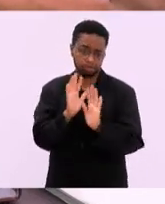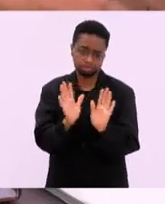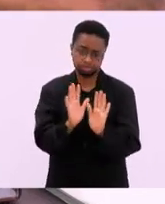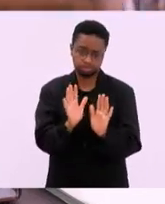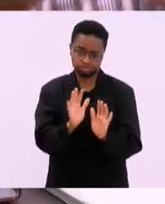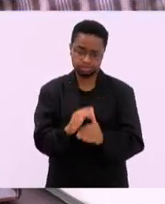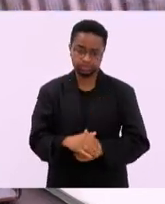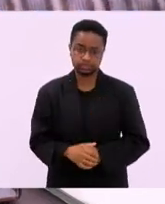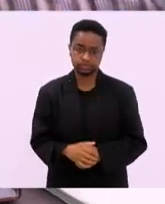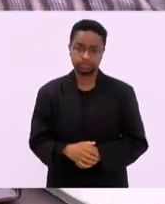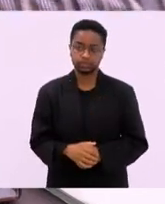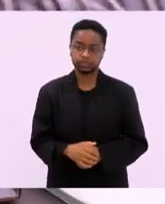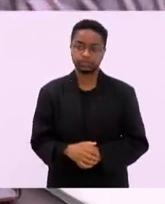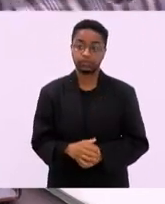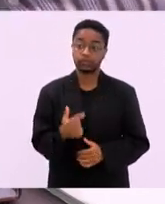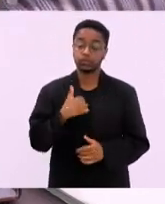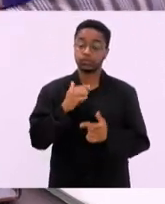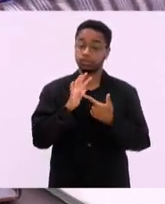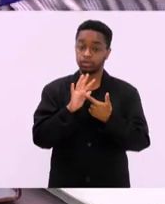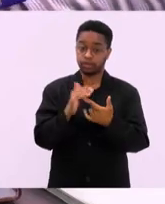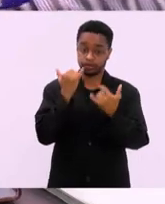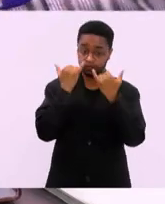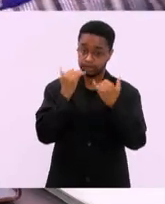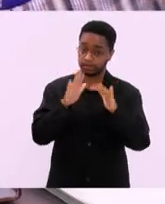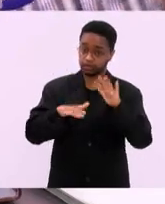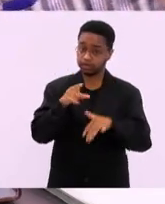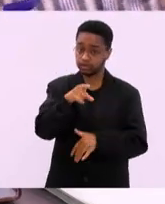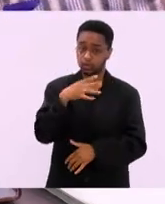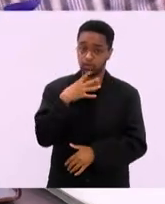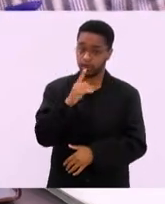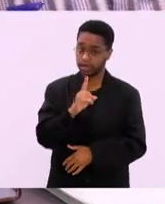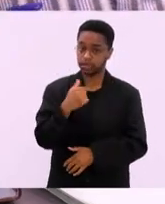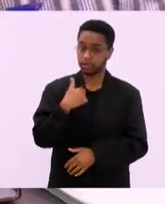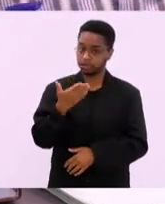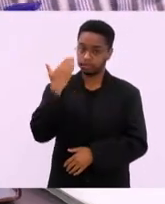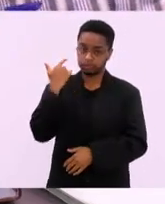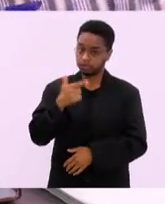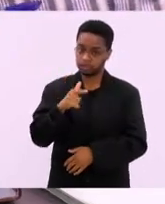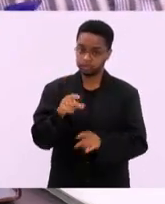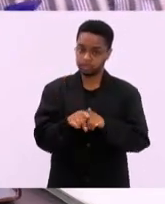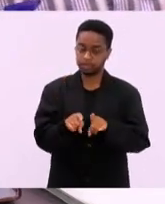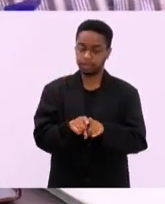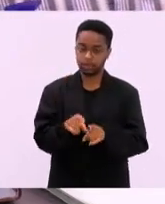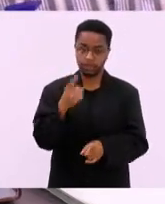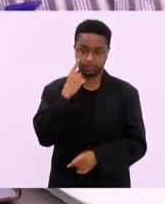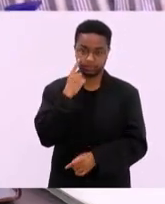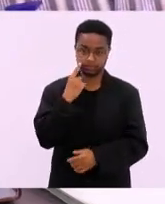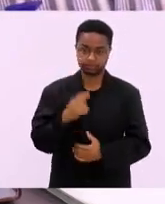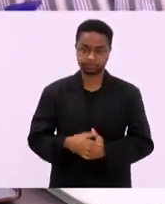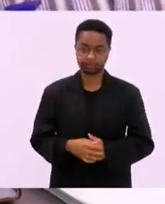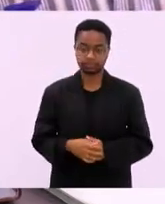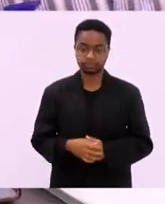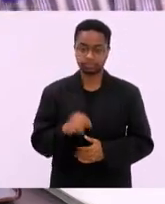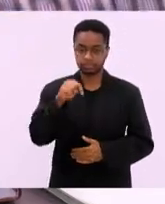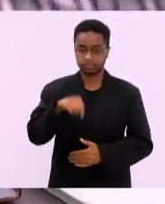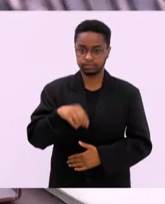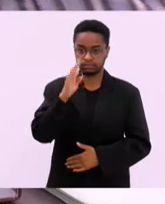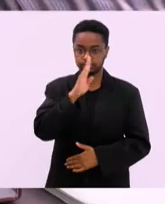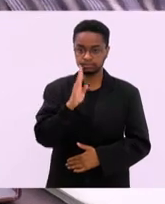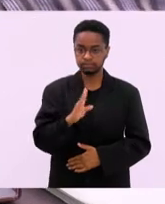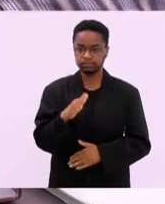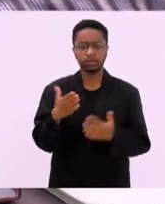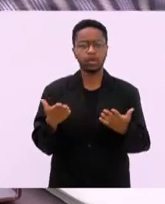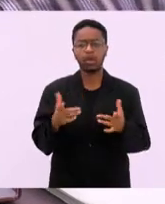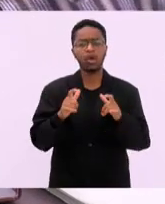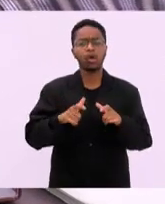Excelência, deputado, que Vossa Excelência com certeza não tem. Eu também não tinha, para dizer a verdade. O Brasil, cadê aquele dado